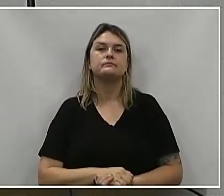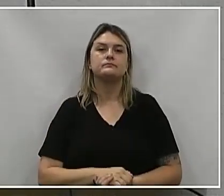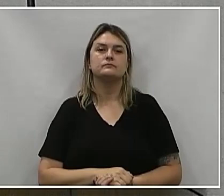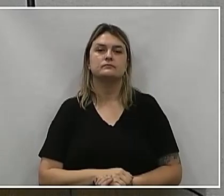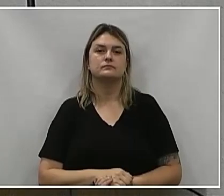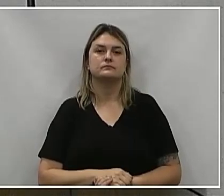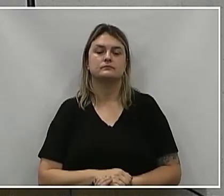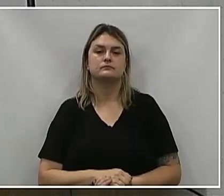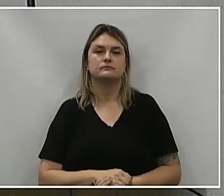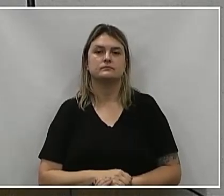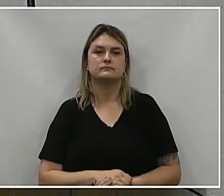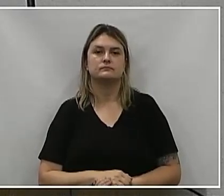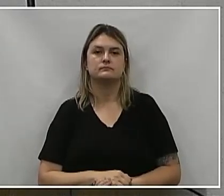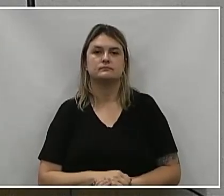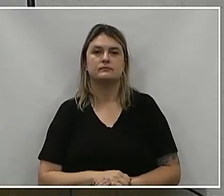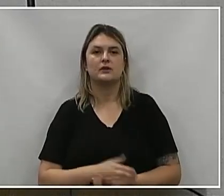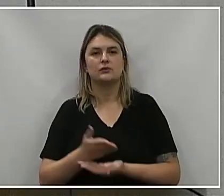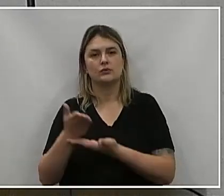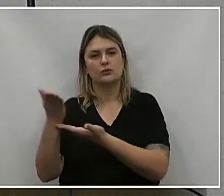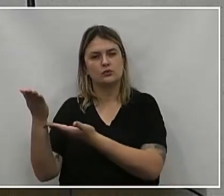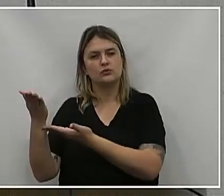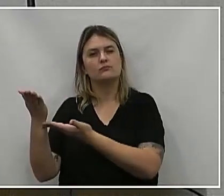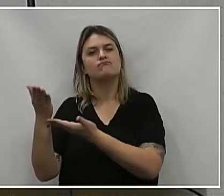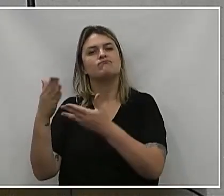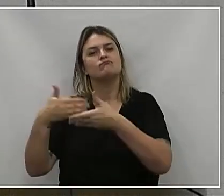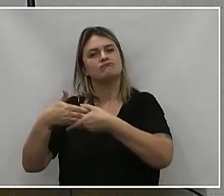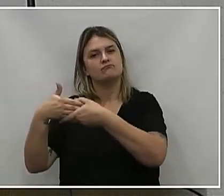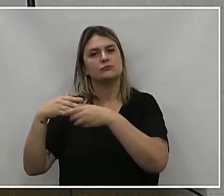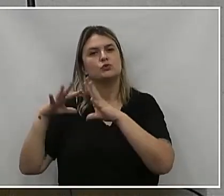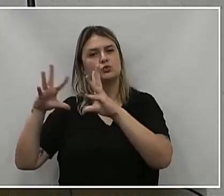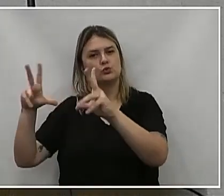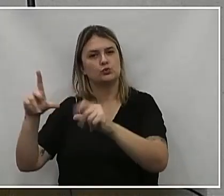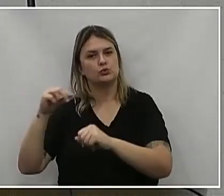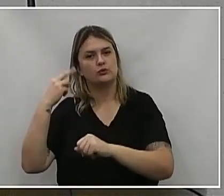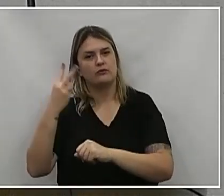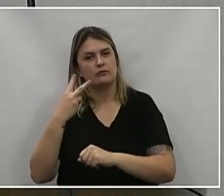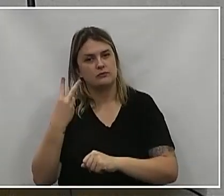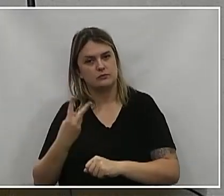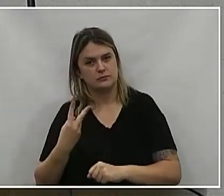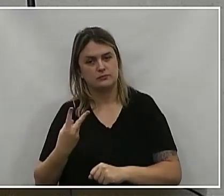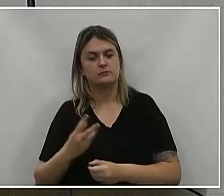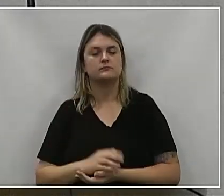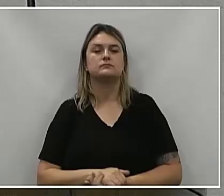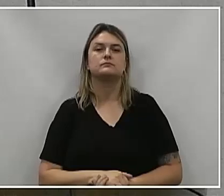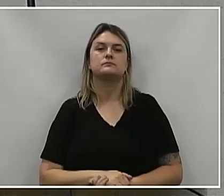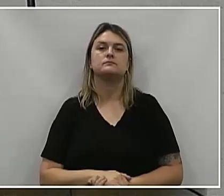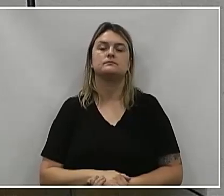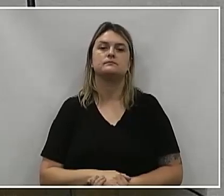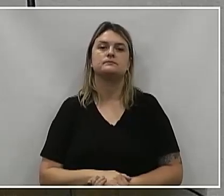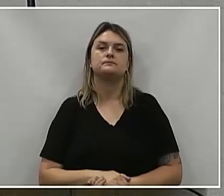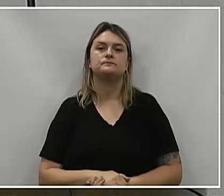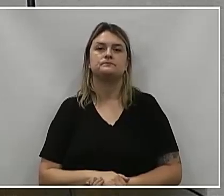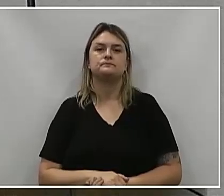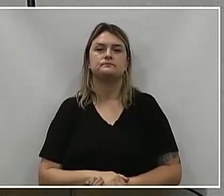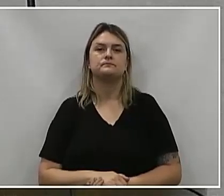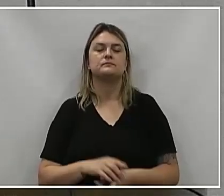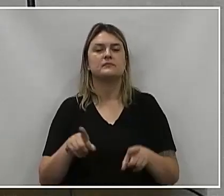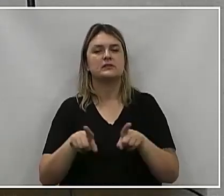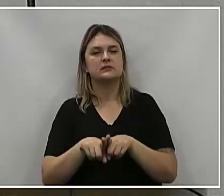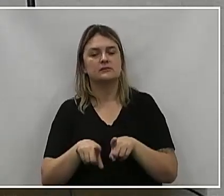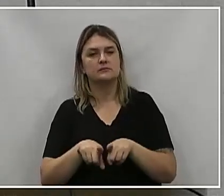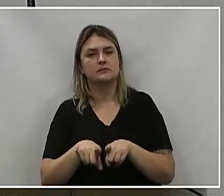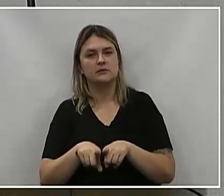Leis, e, por extensão, cumprimentar aos demais representantes da Casa Legislativa,